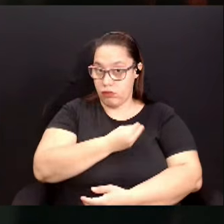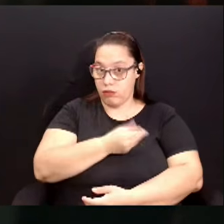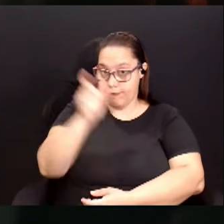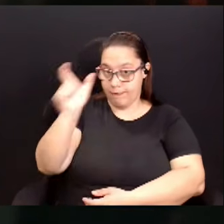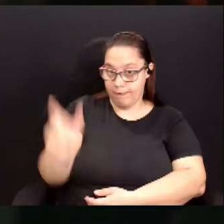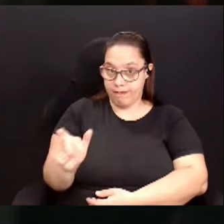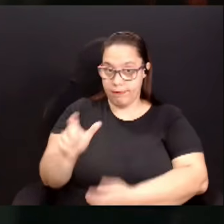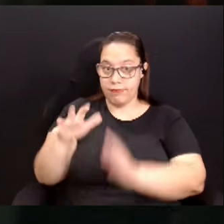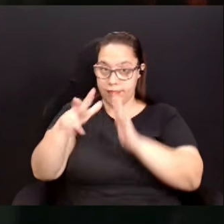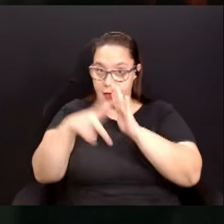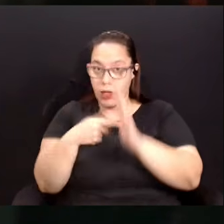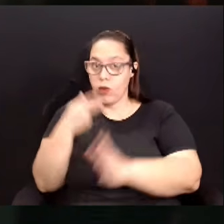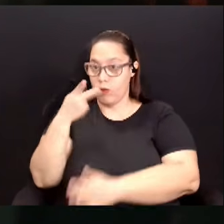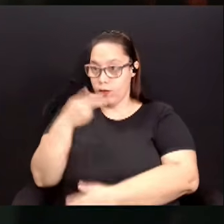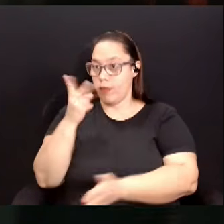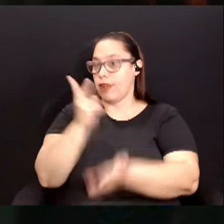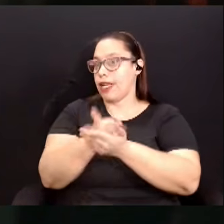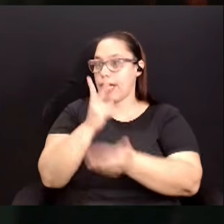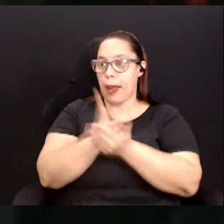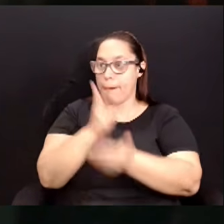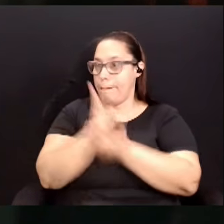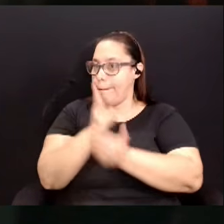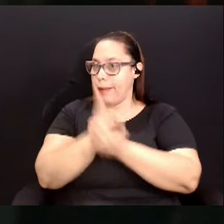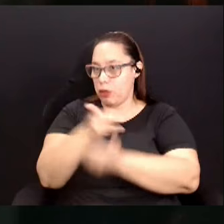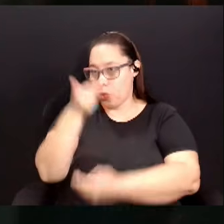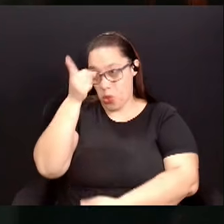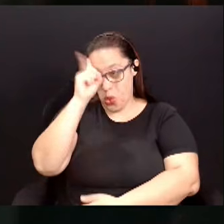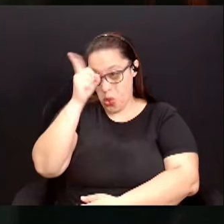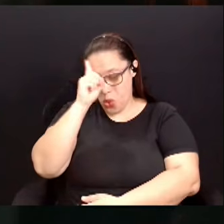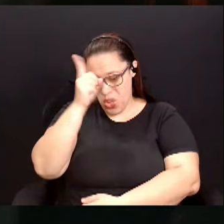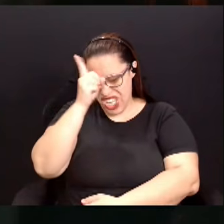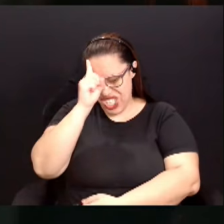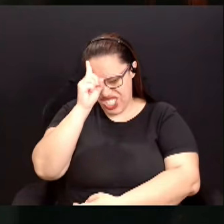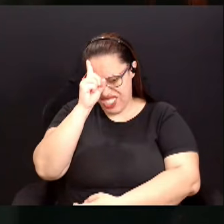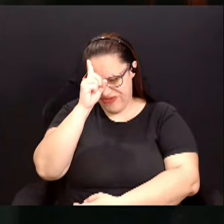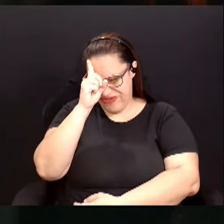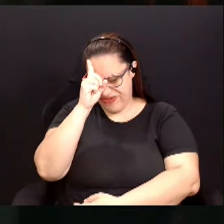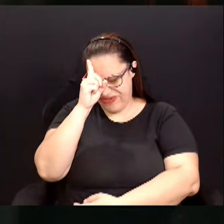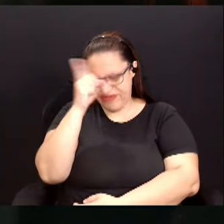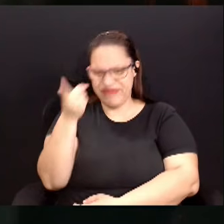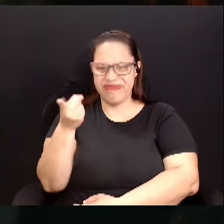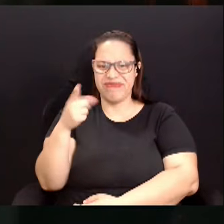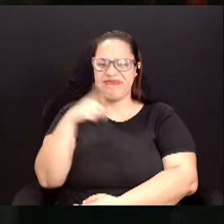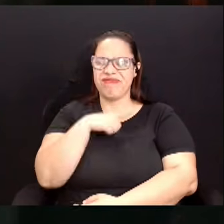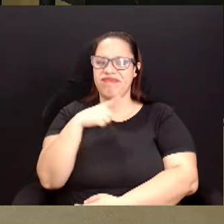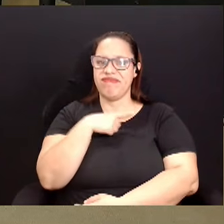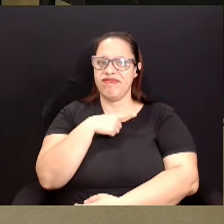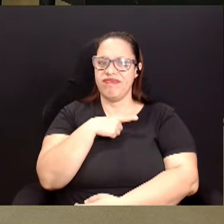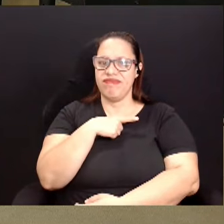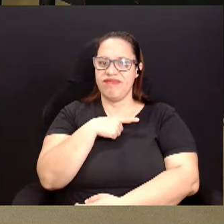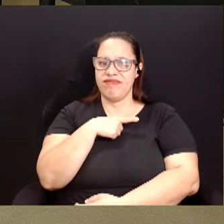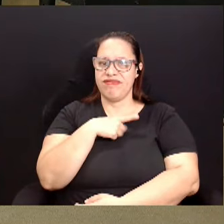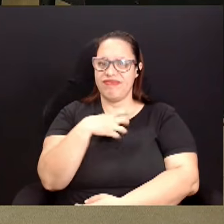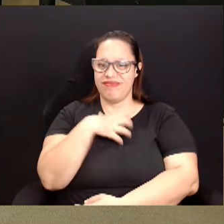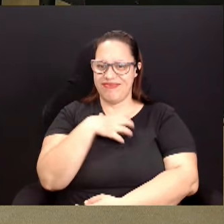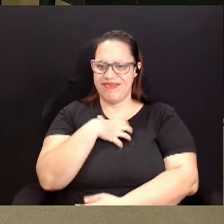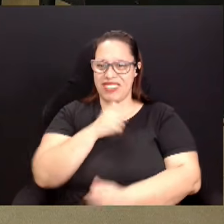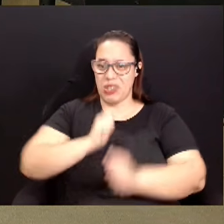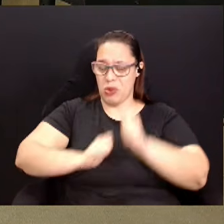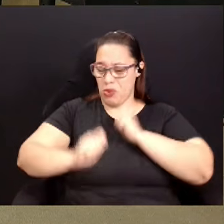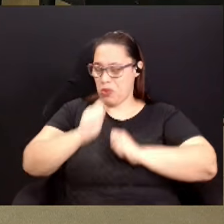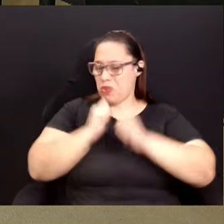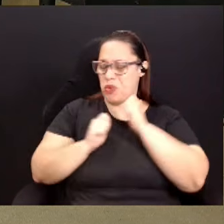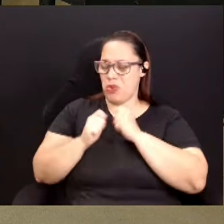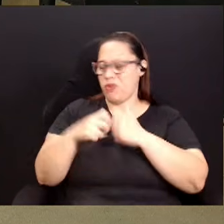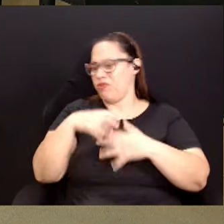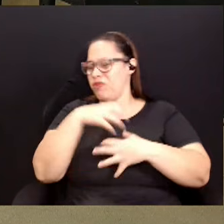minha fala diariamente, o tempo todo, eu vou ter uma sensação de ansiedade, uma sensação